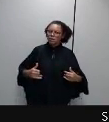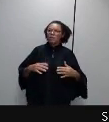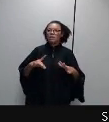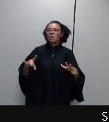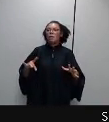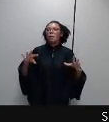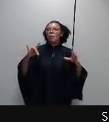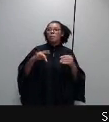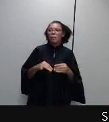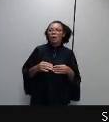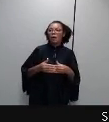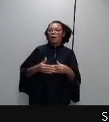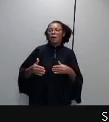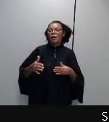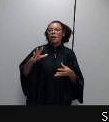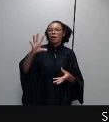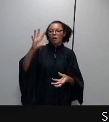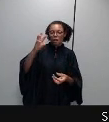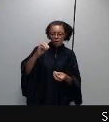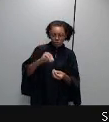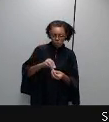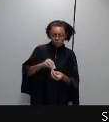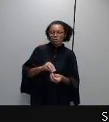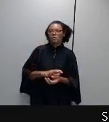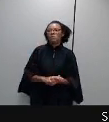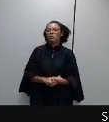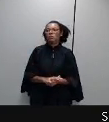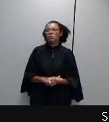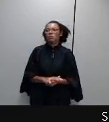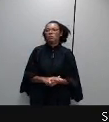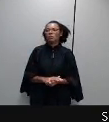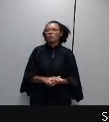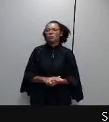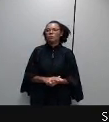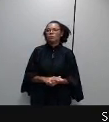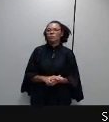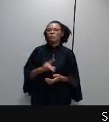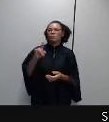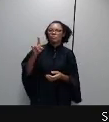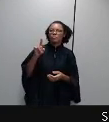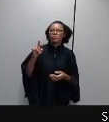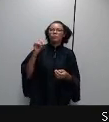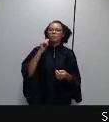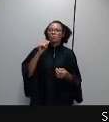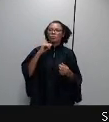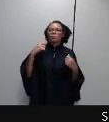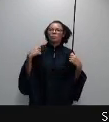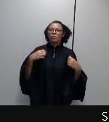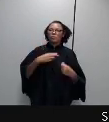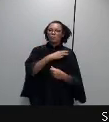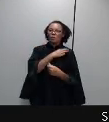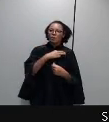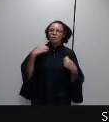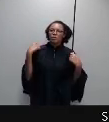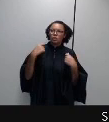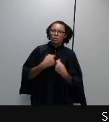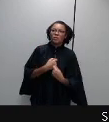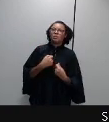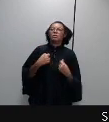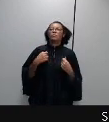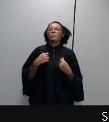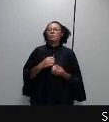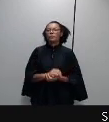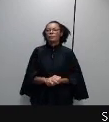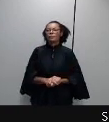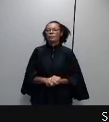a conclusão curte nada ter a ministra Regina Helena Costa que penso Como